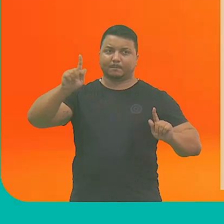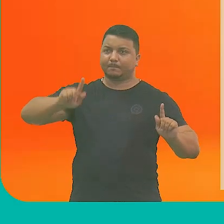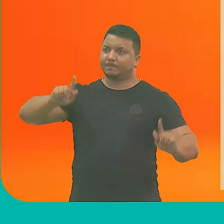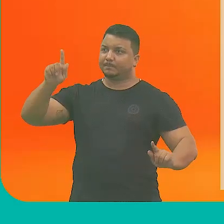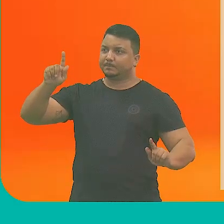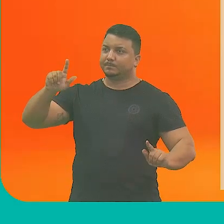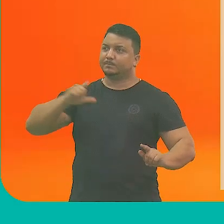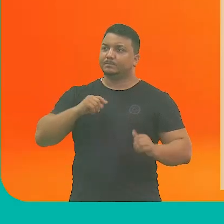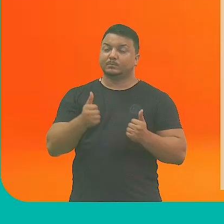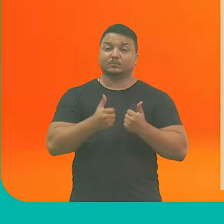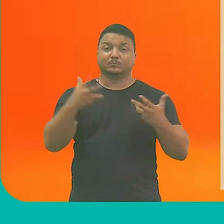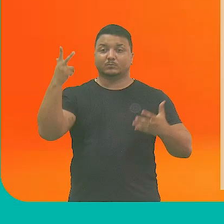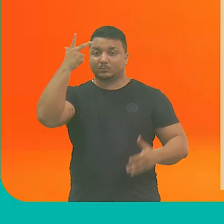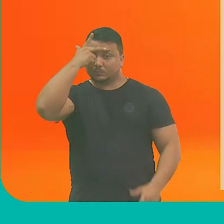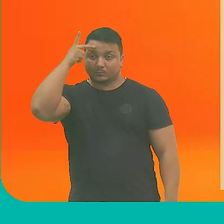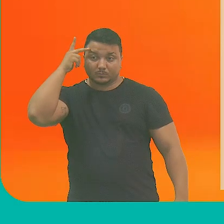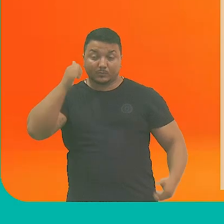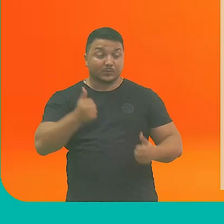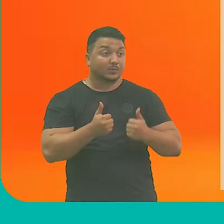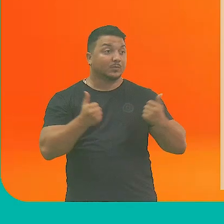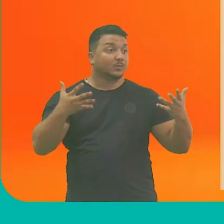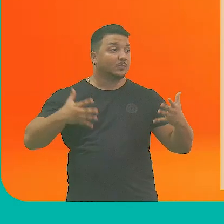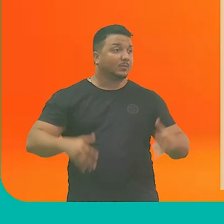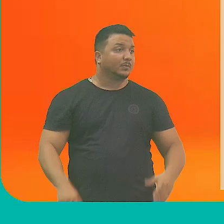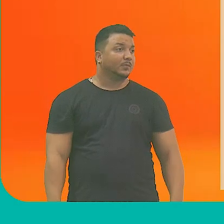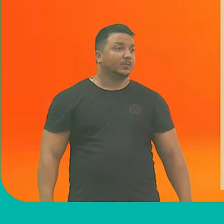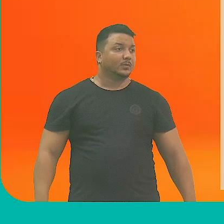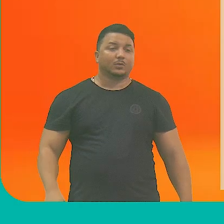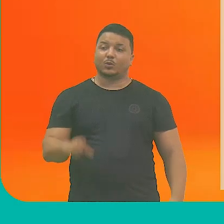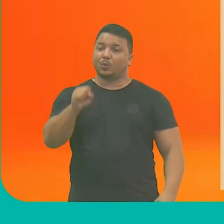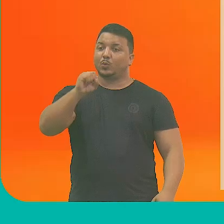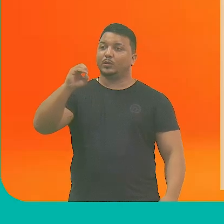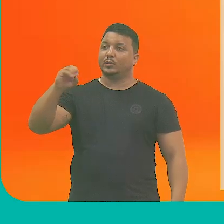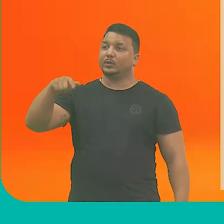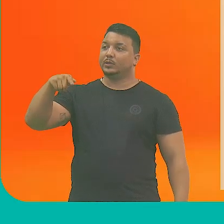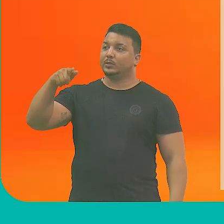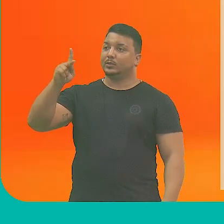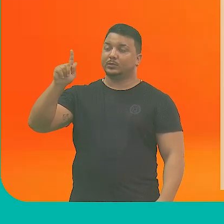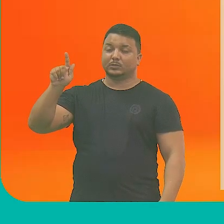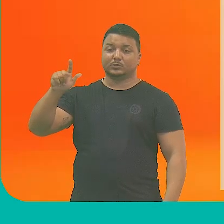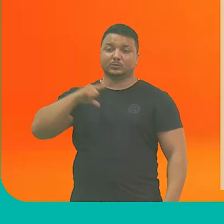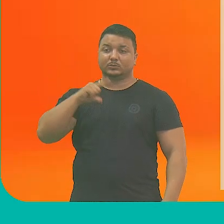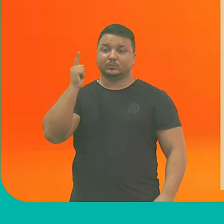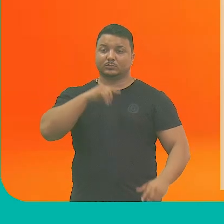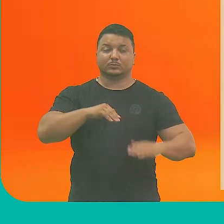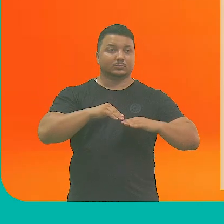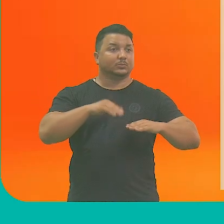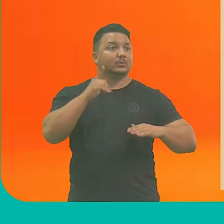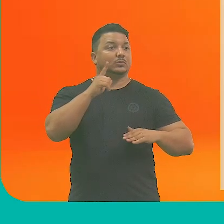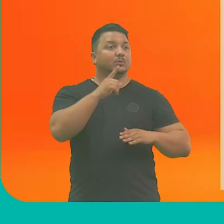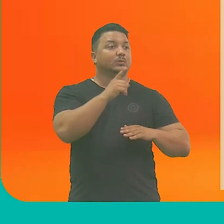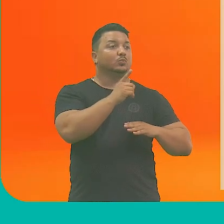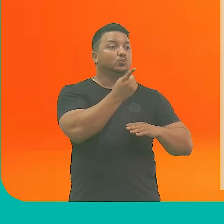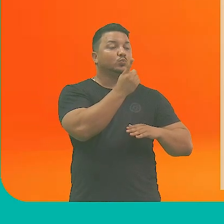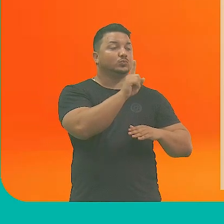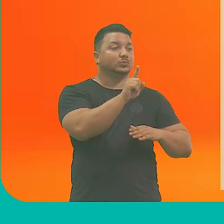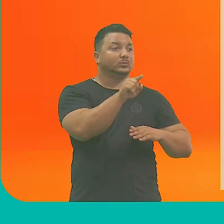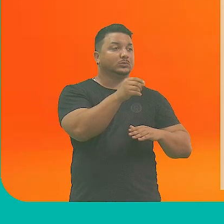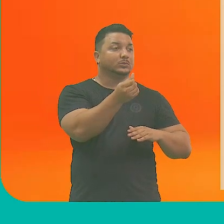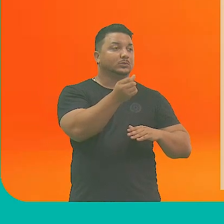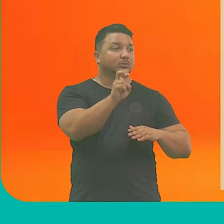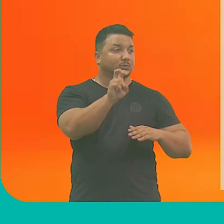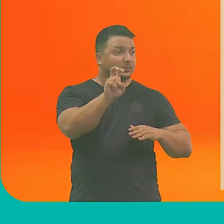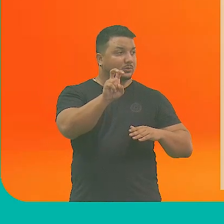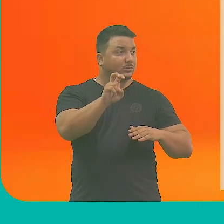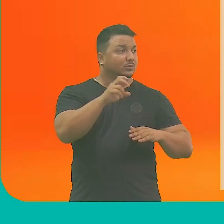ter quantas pessoas abaixo de 80 quilos e com altura acima de 1,65? 2,